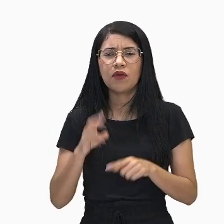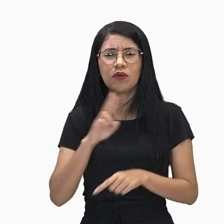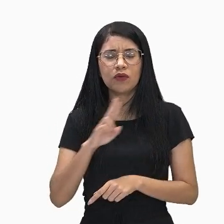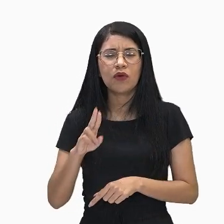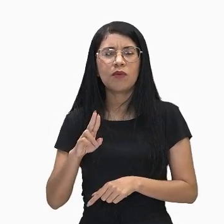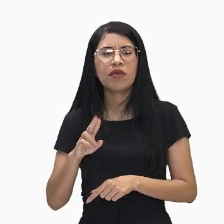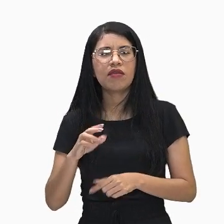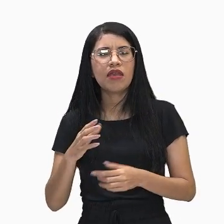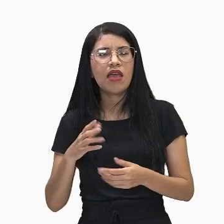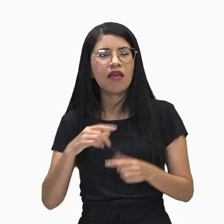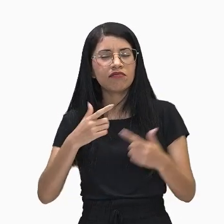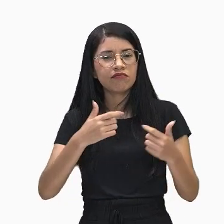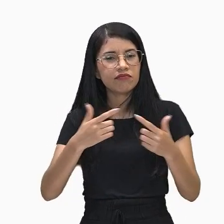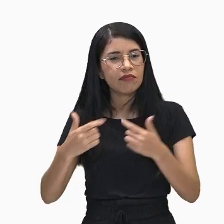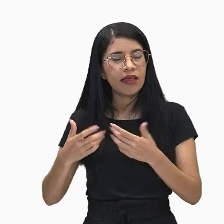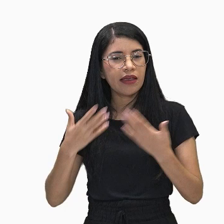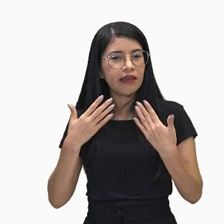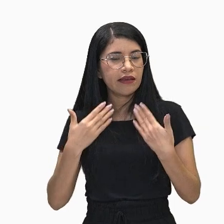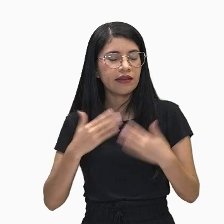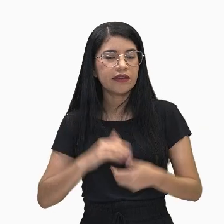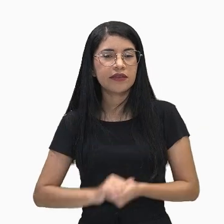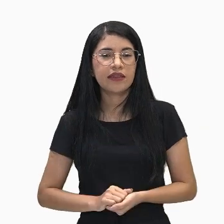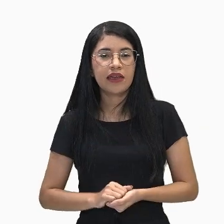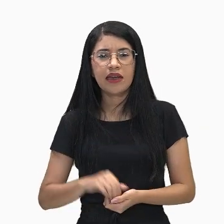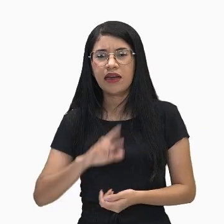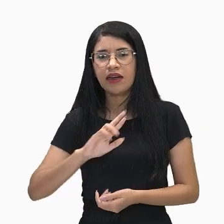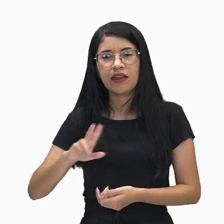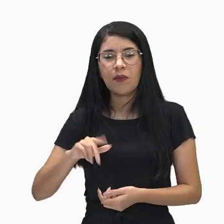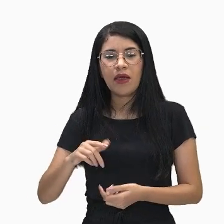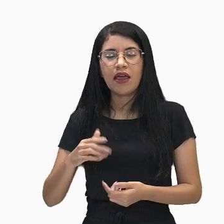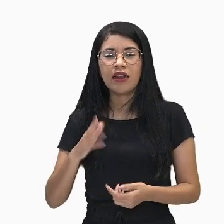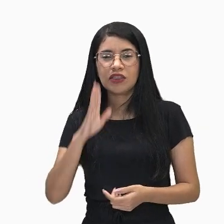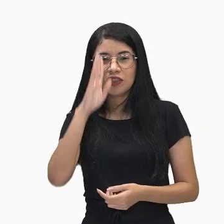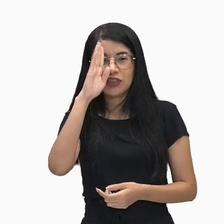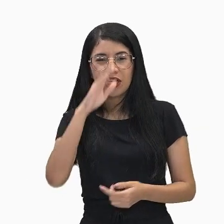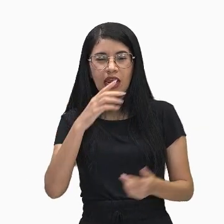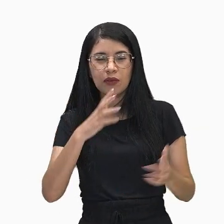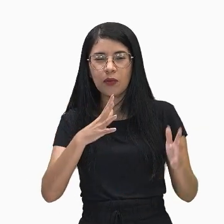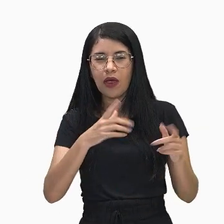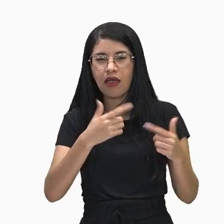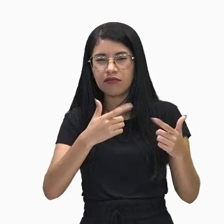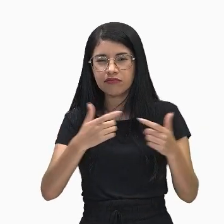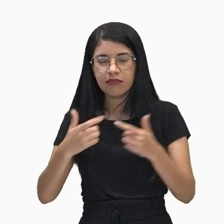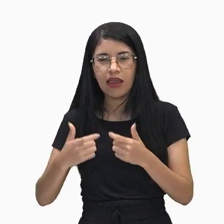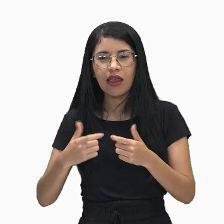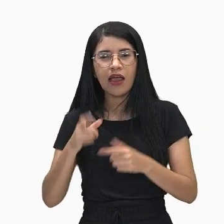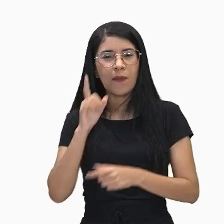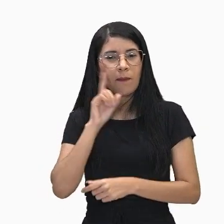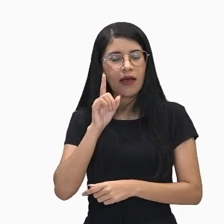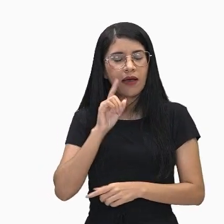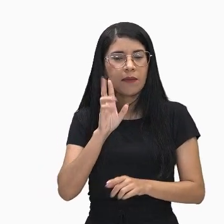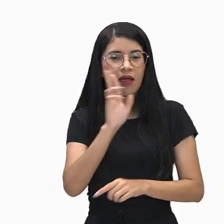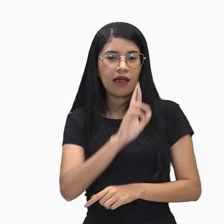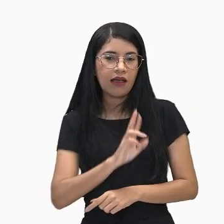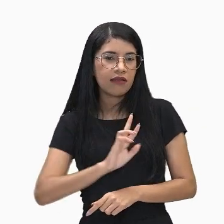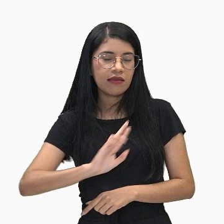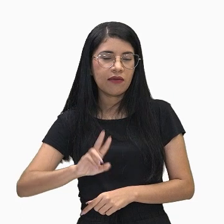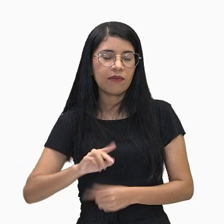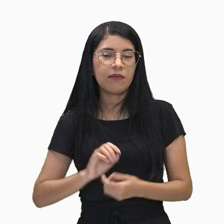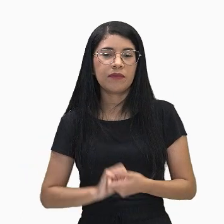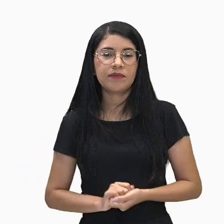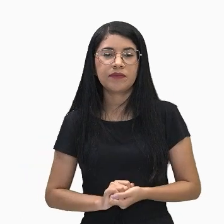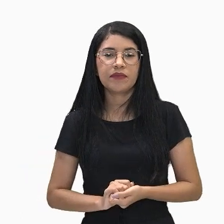professor? Porque não foram conflitos diretos entre americanos e soviéticos. foram